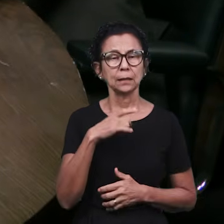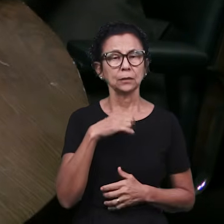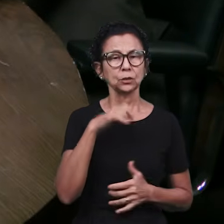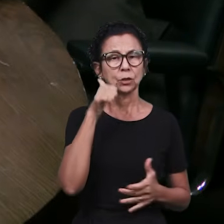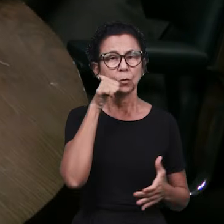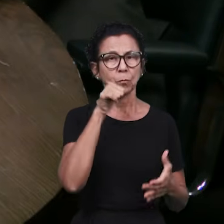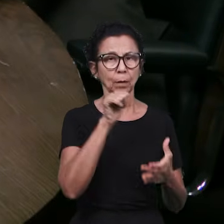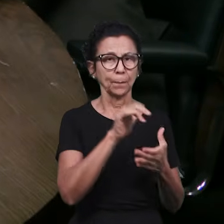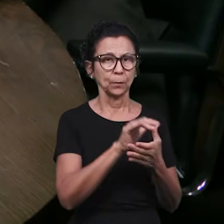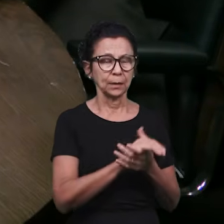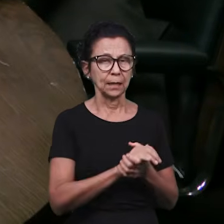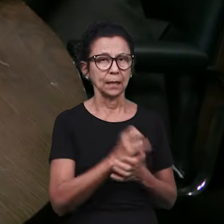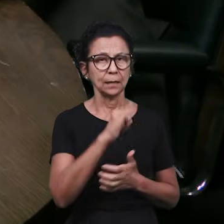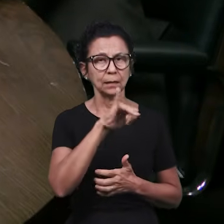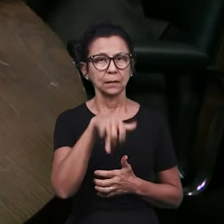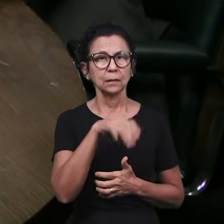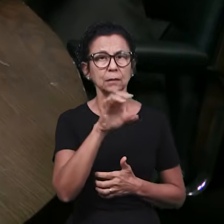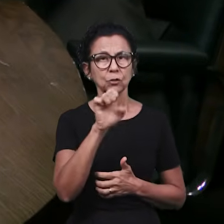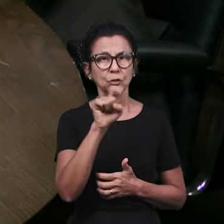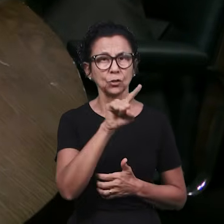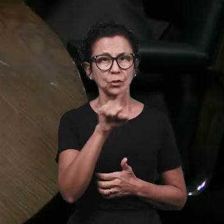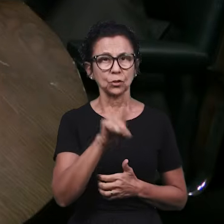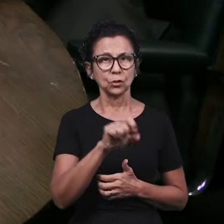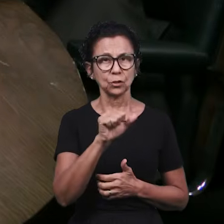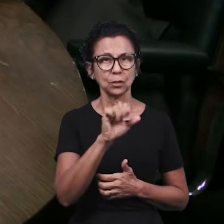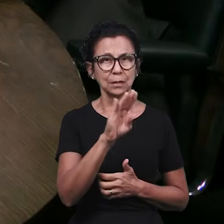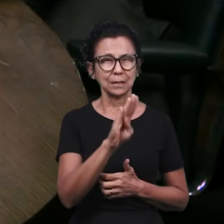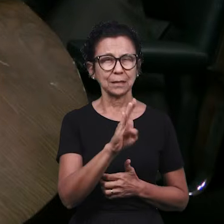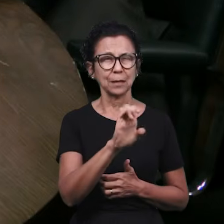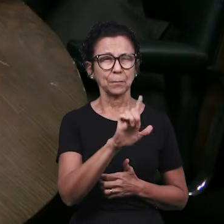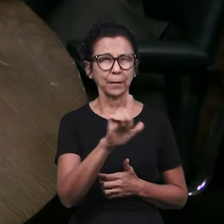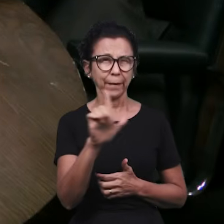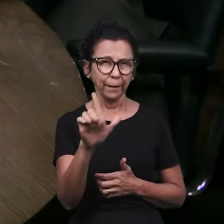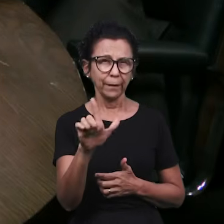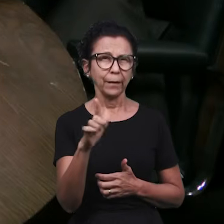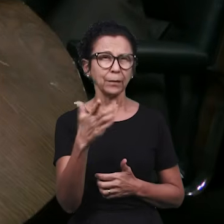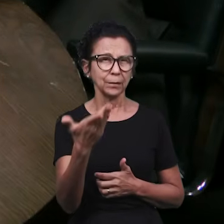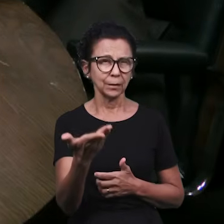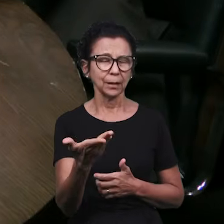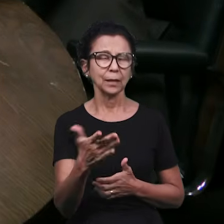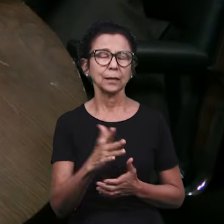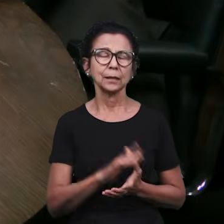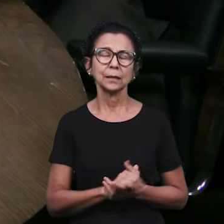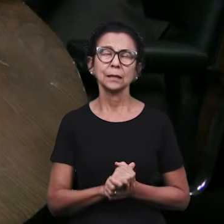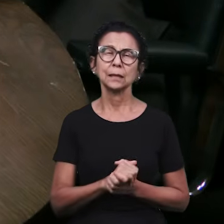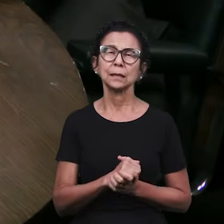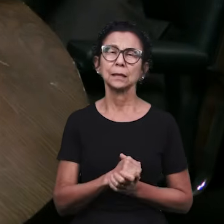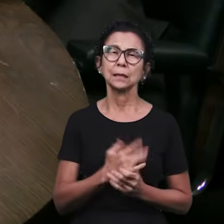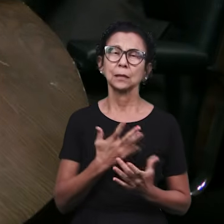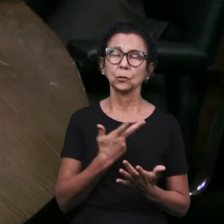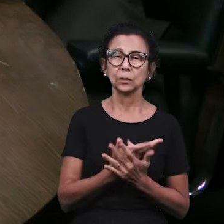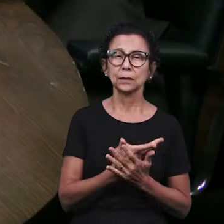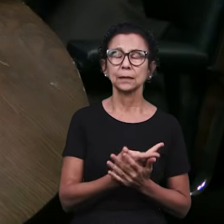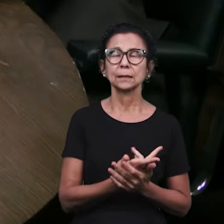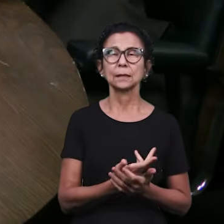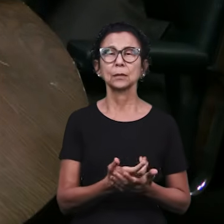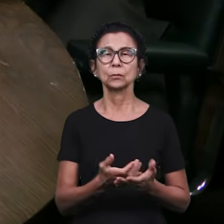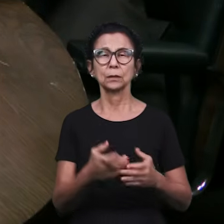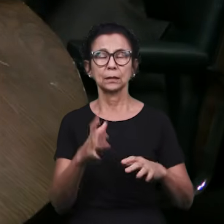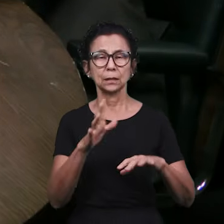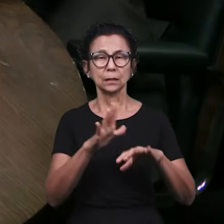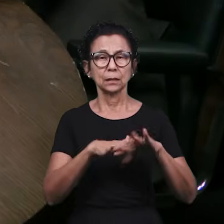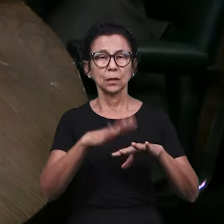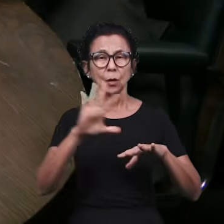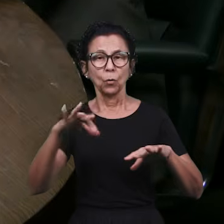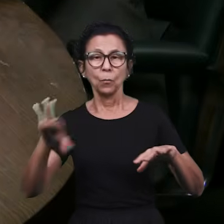chamada, Jezabel, e Isso, eles tiveram aquele episódio lá com a vinha de Nabote, isso. que a Jezabel